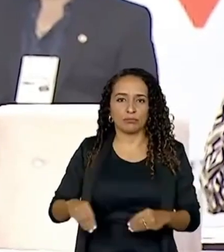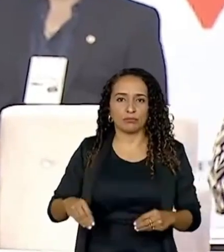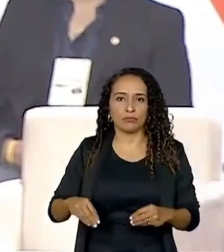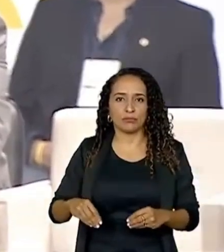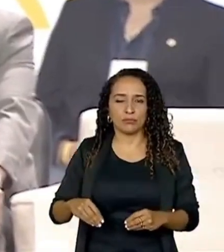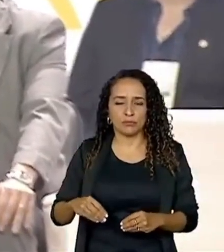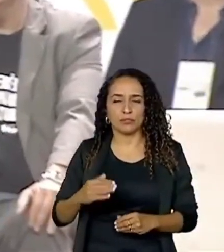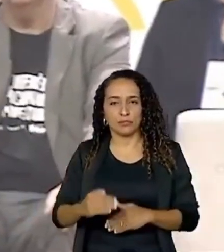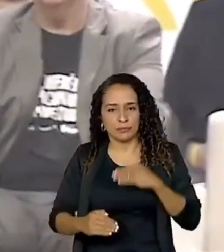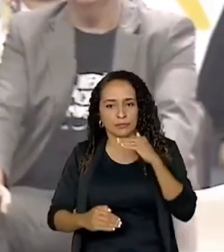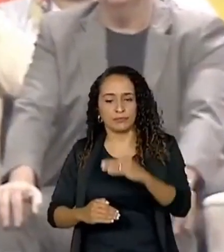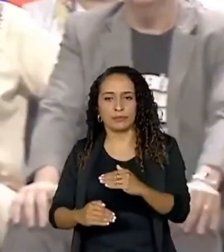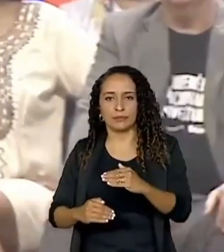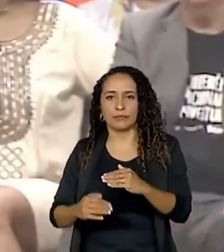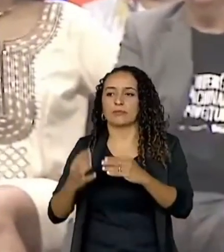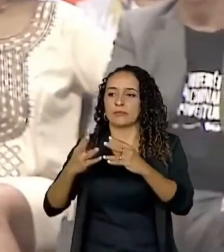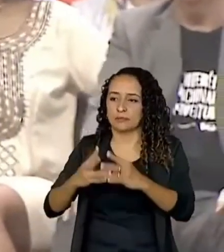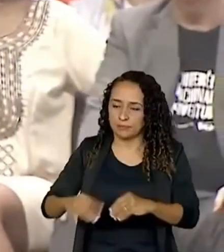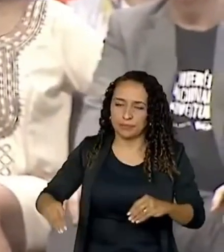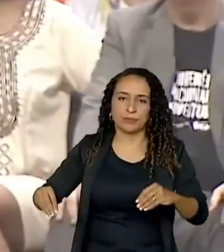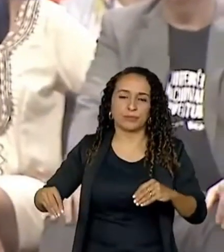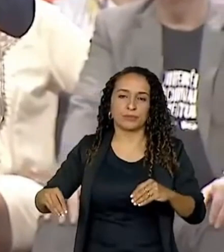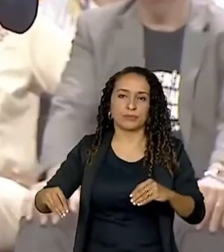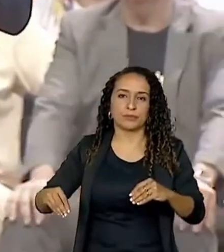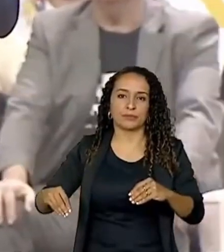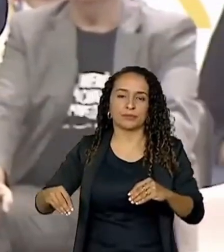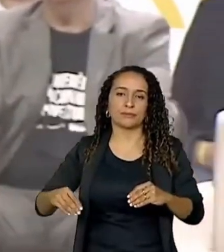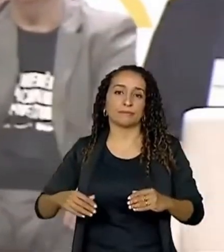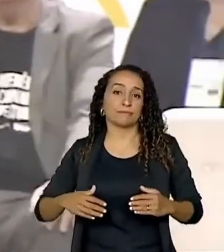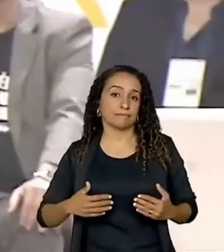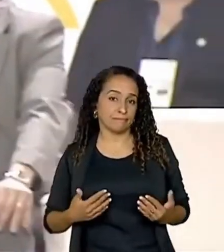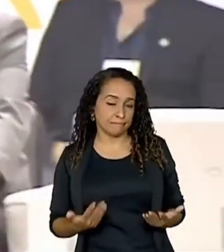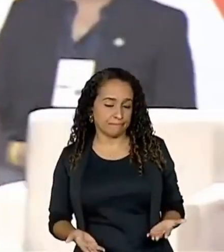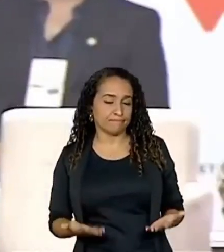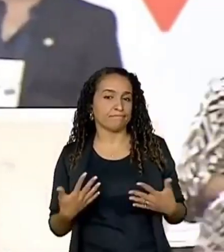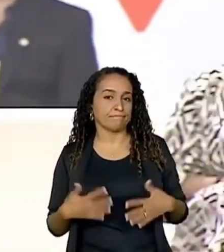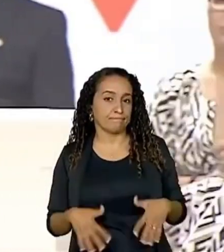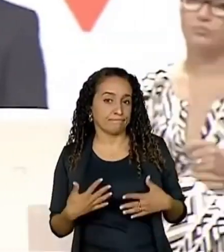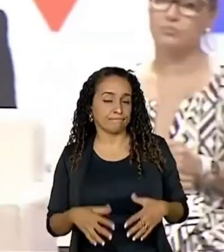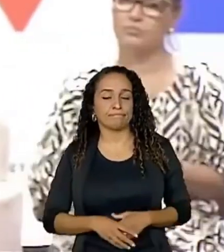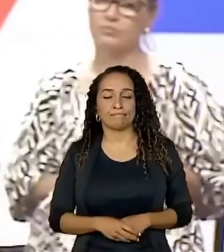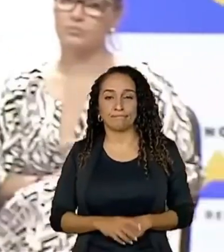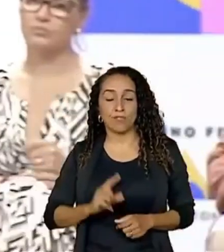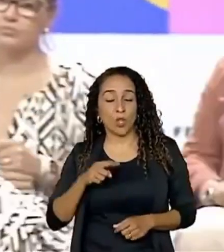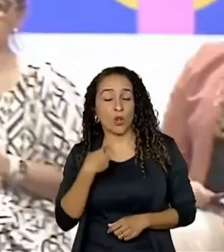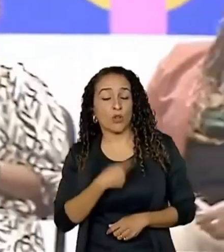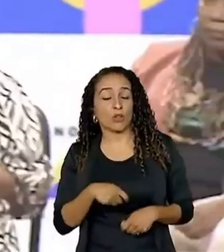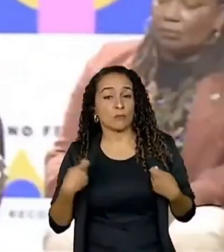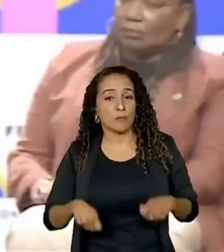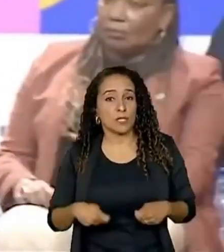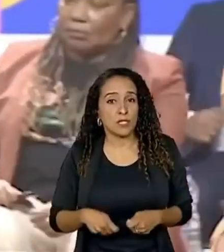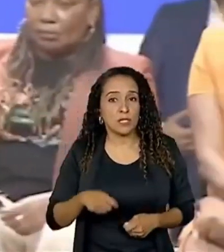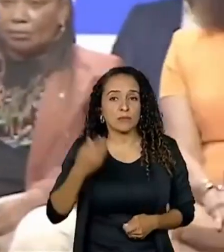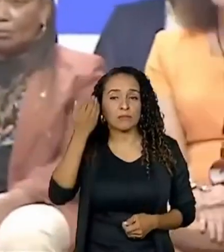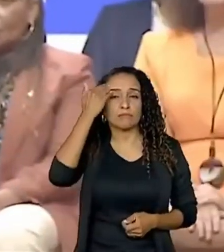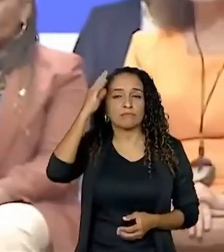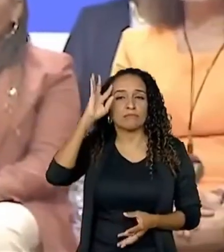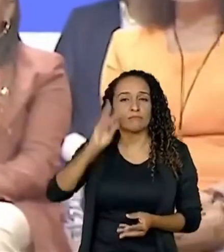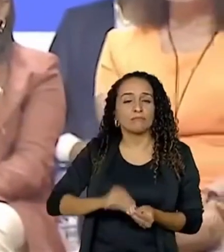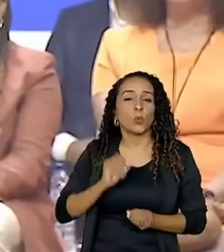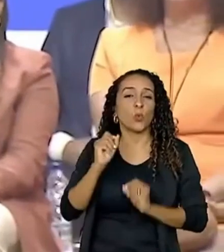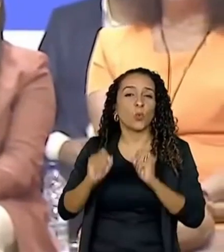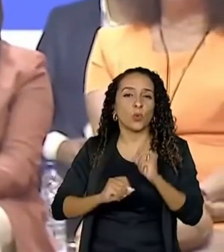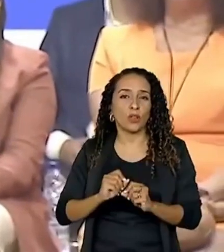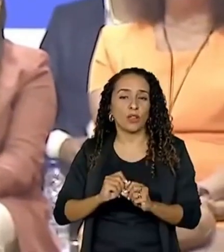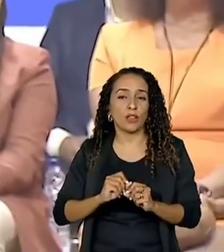para trás. A gente sobe dois degraus, ele derruba a gente para trás. Nós precisamos compreender que o que